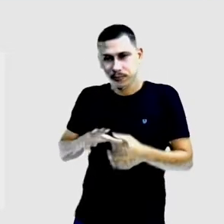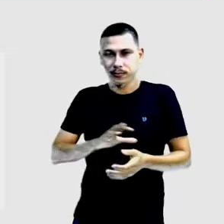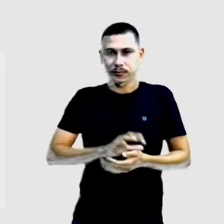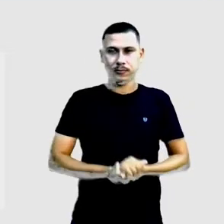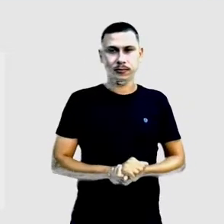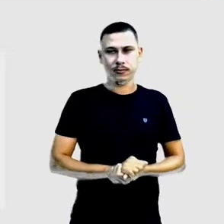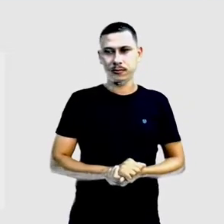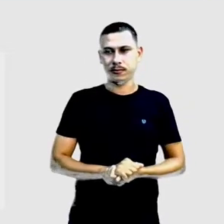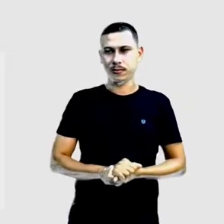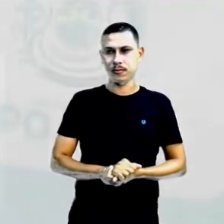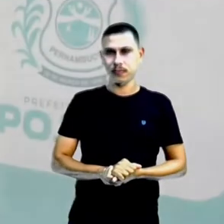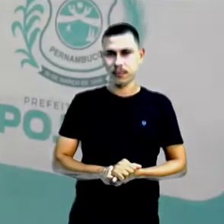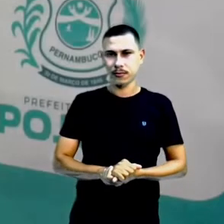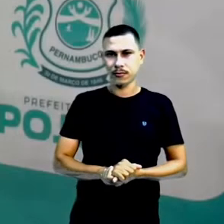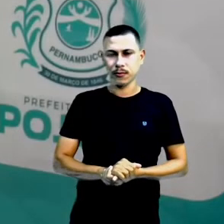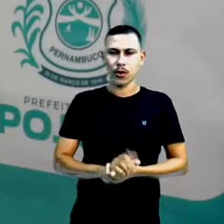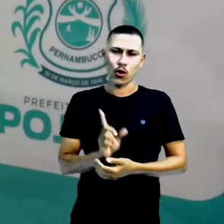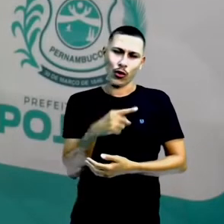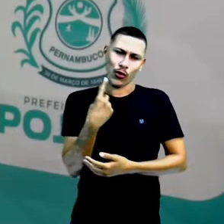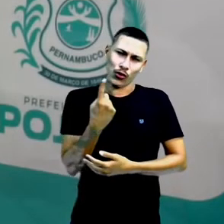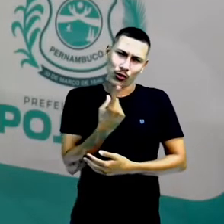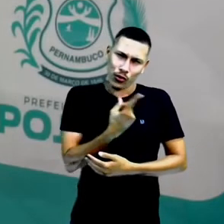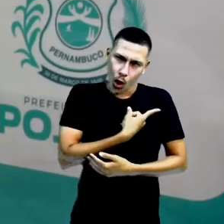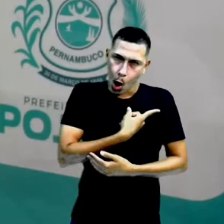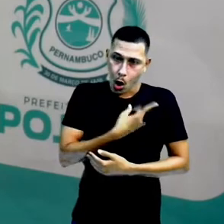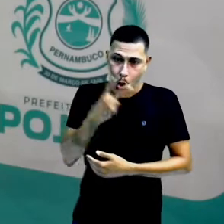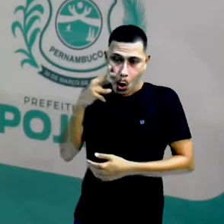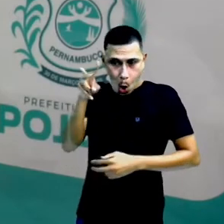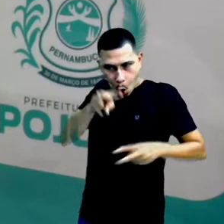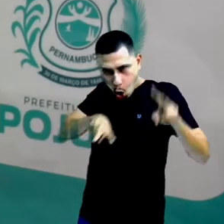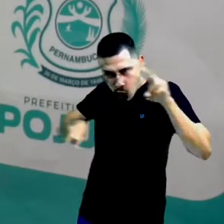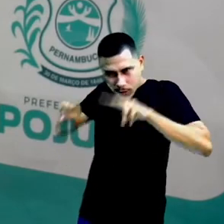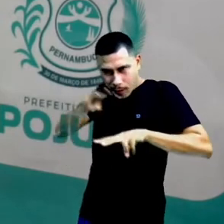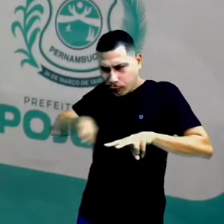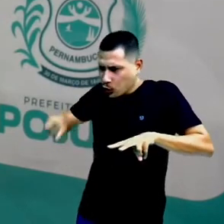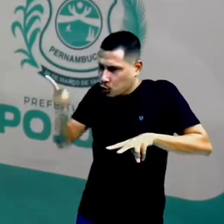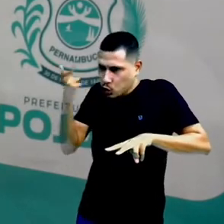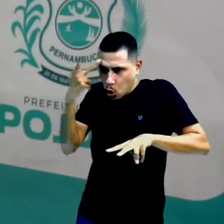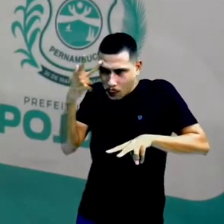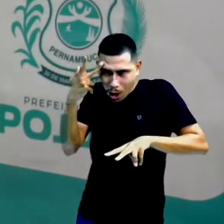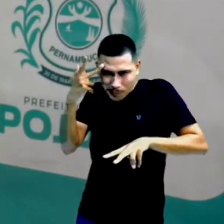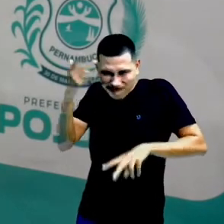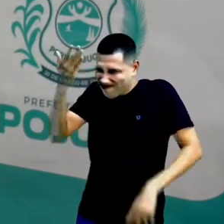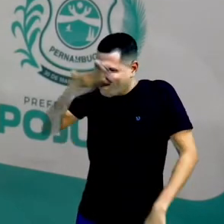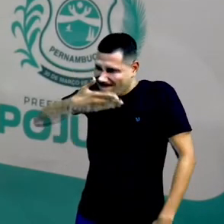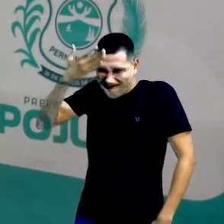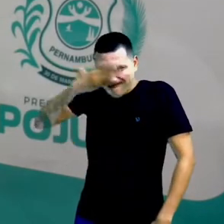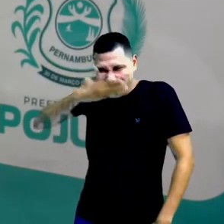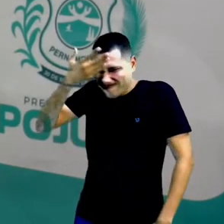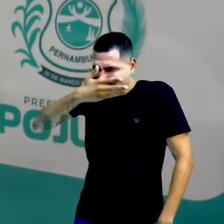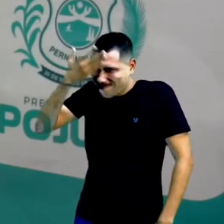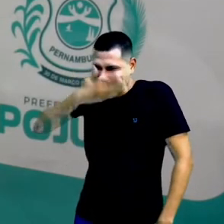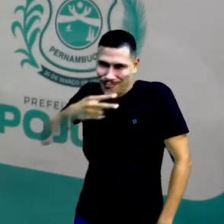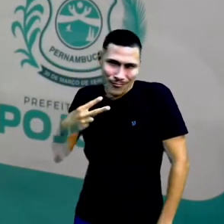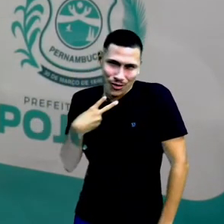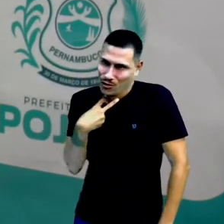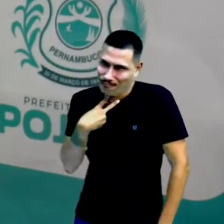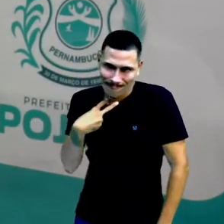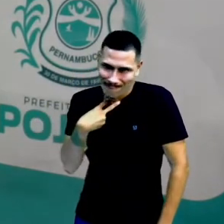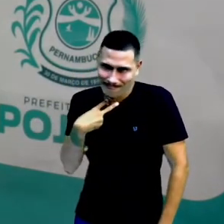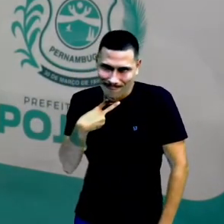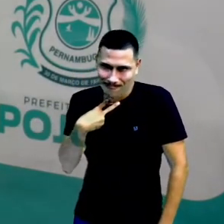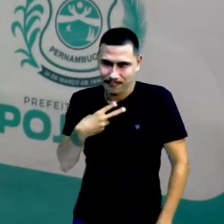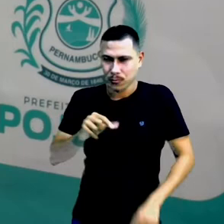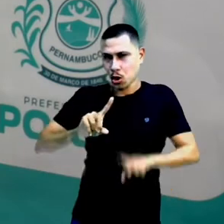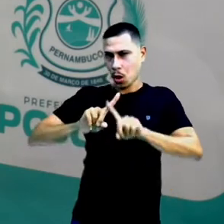só o que nós olhando assim não iremos ver quase é impossível